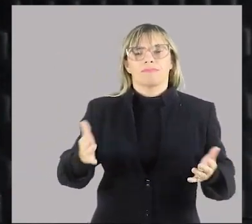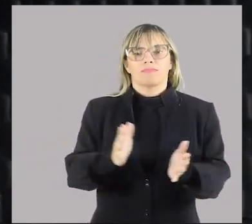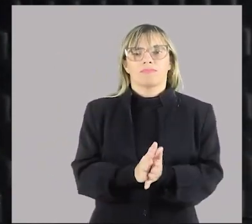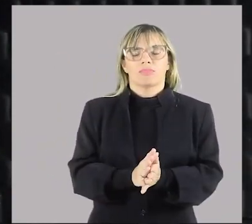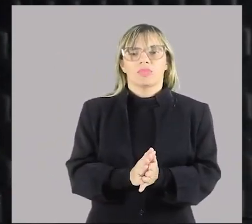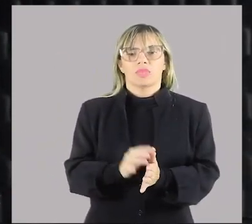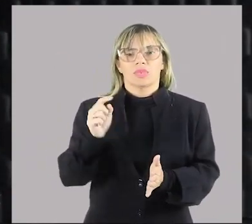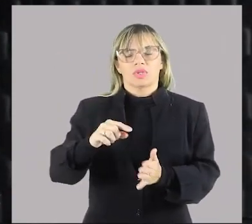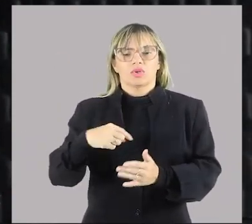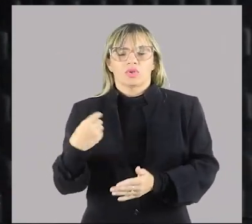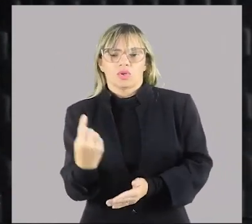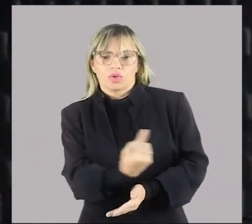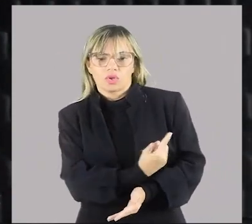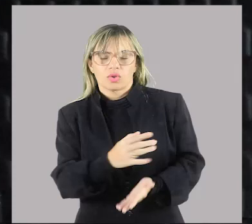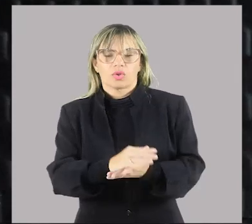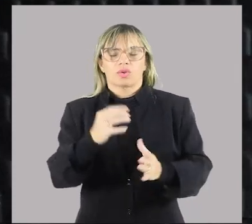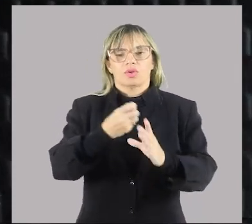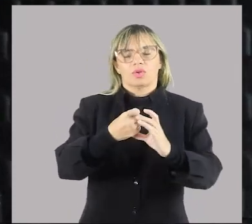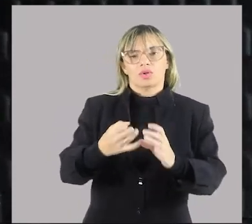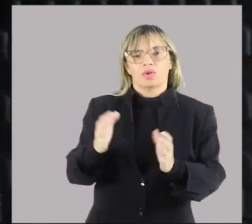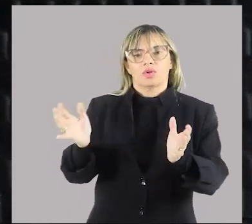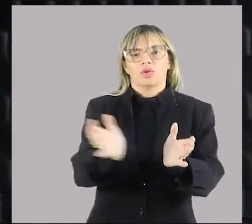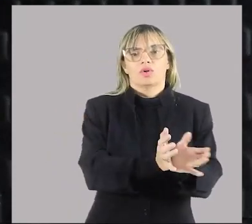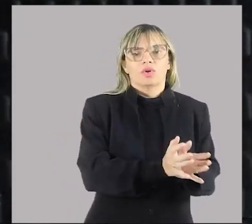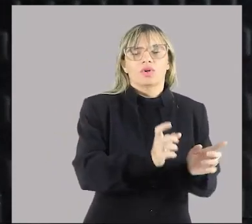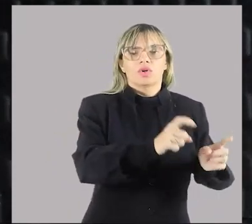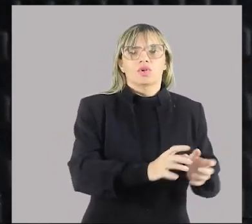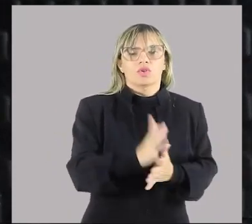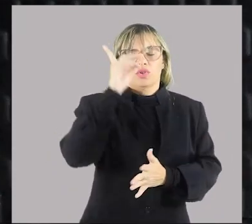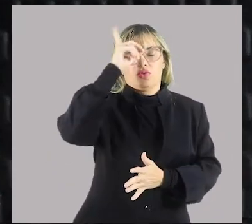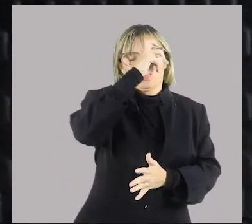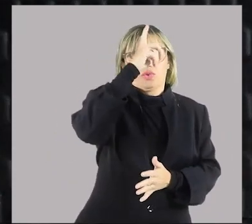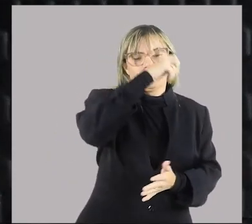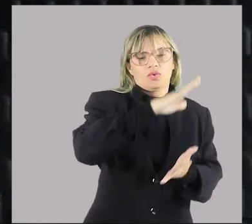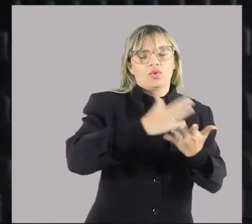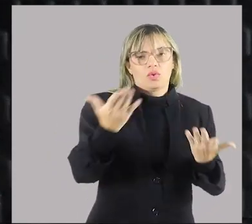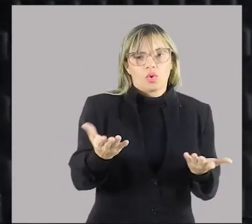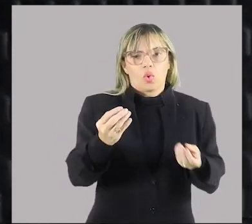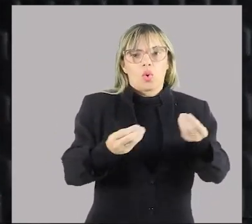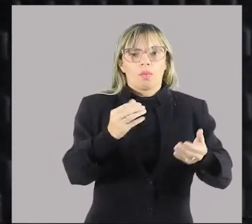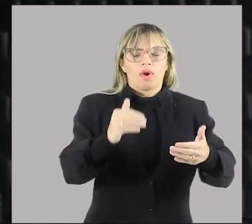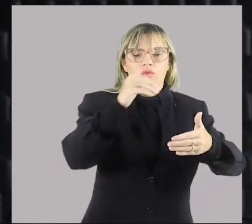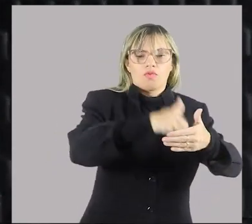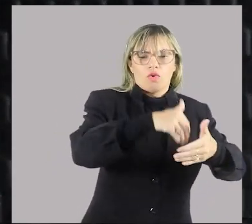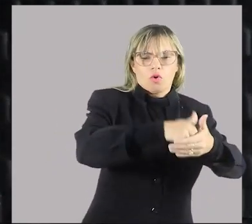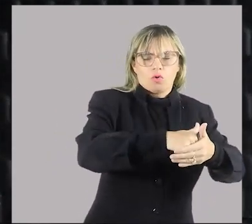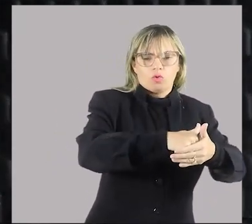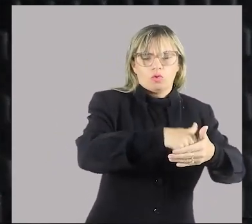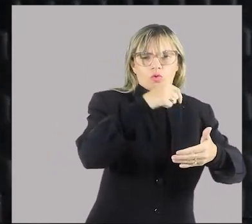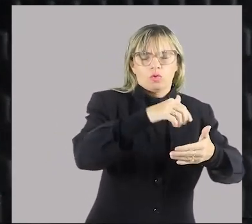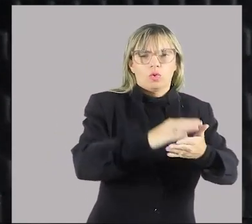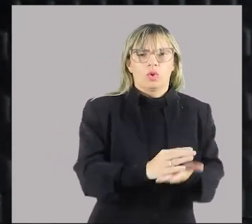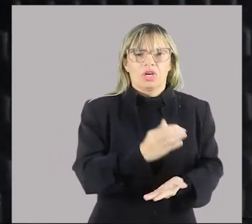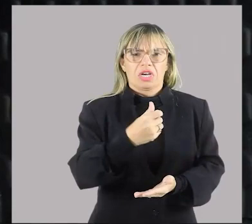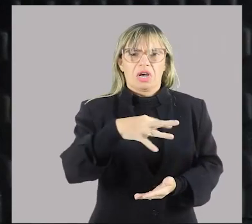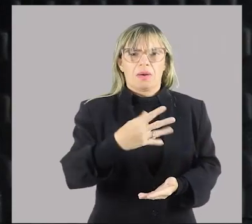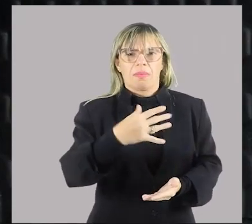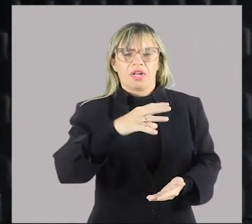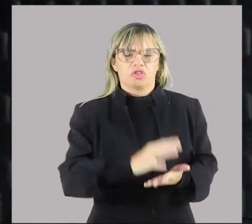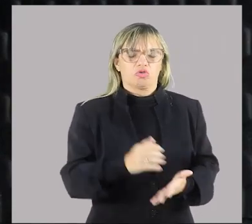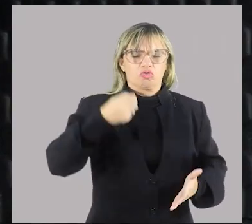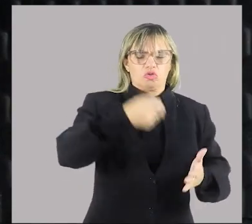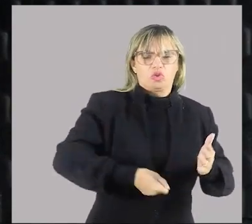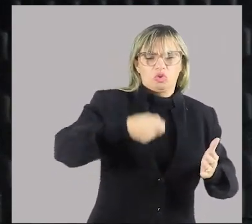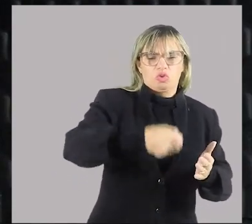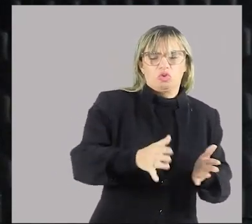ele dificulta com o voto do cabresto, com o sistema basicamente